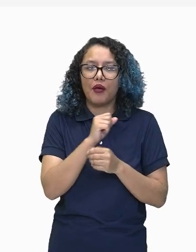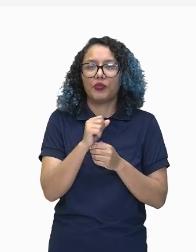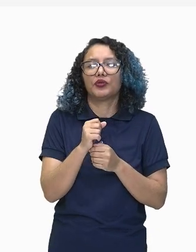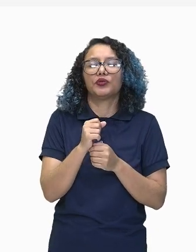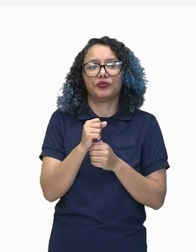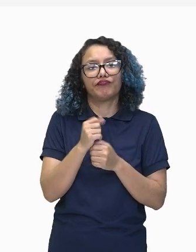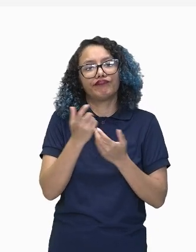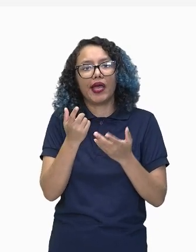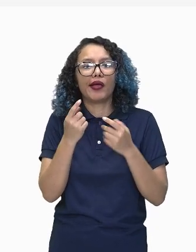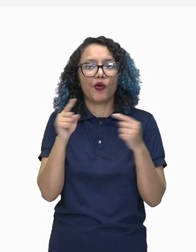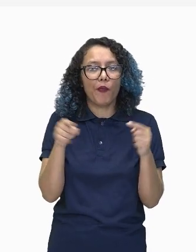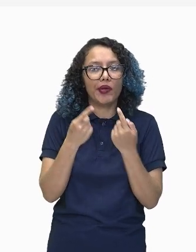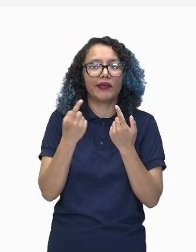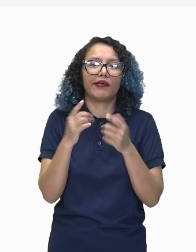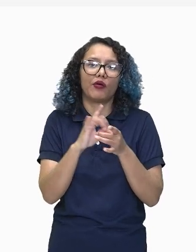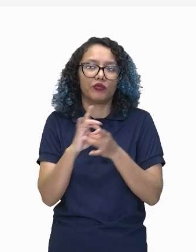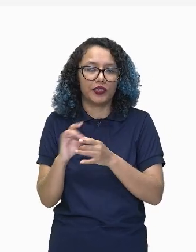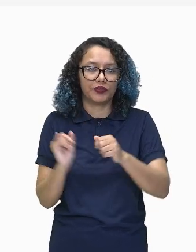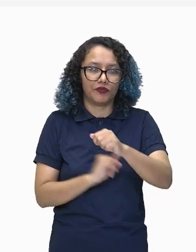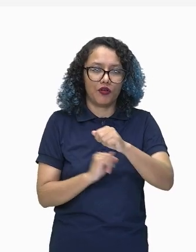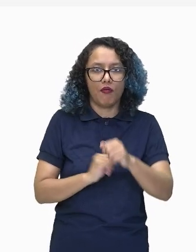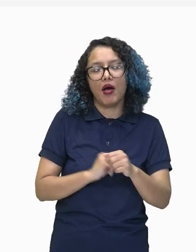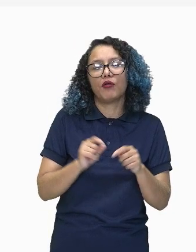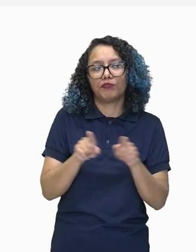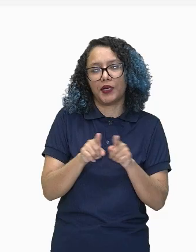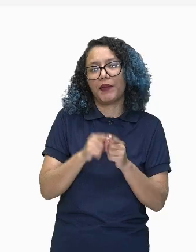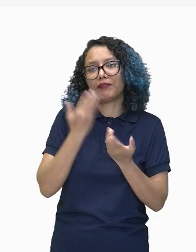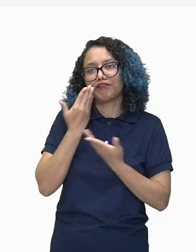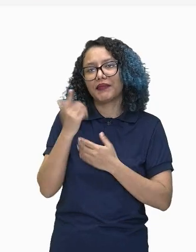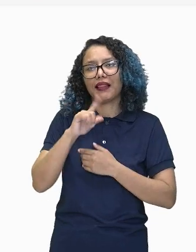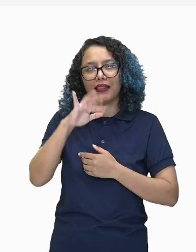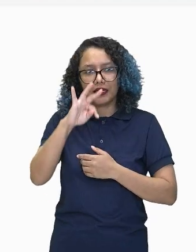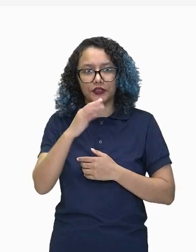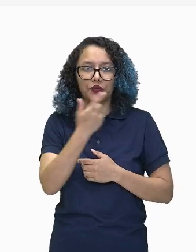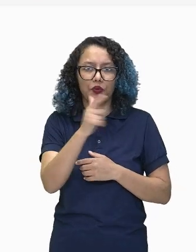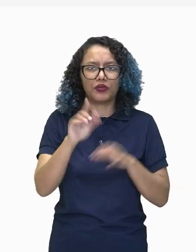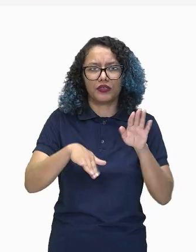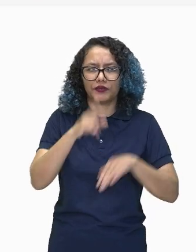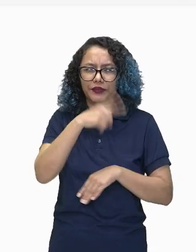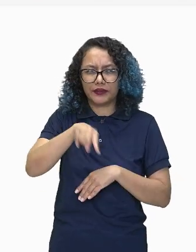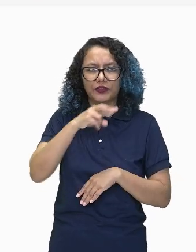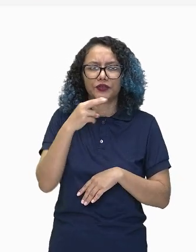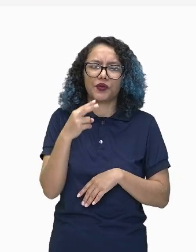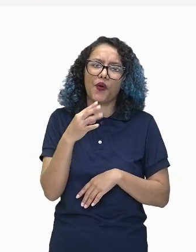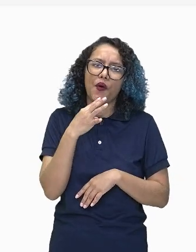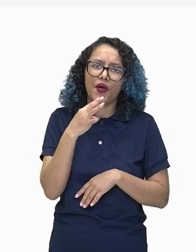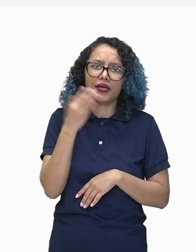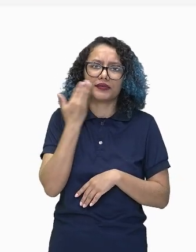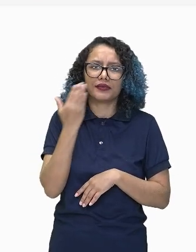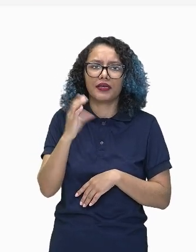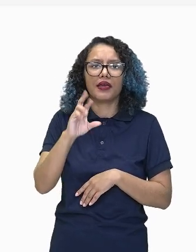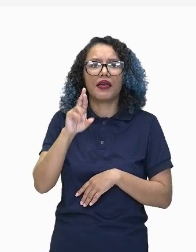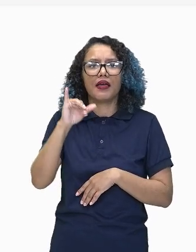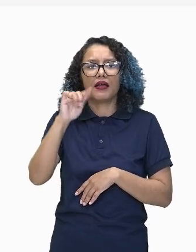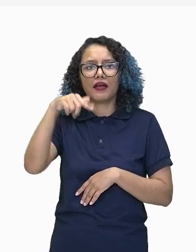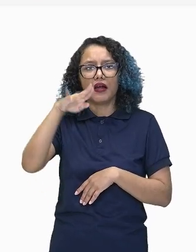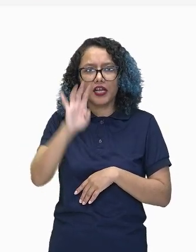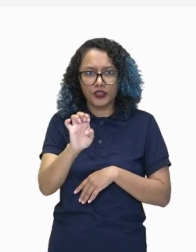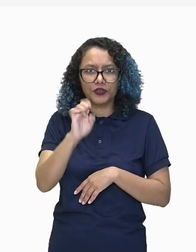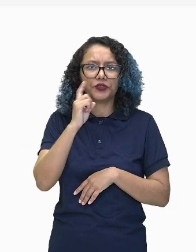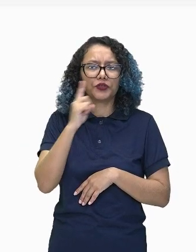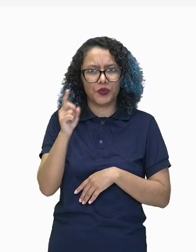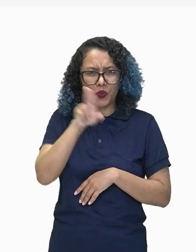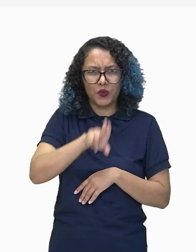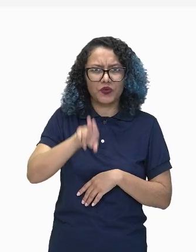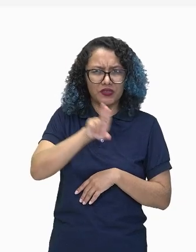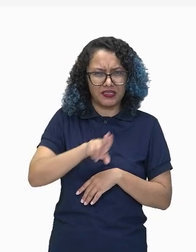discurso informal, nós temos aqui o lit. Temos mais uma que talvez alguns de vocês conheçam, que é o cringe. Cringe, muito